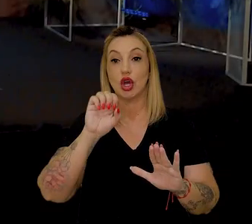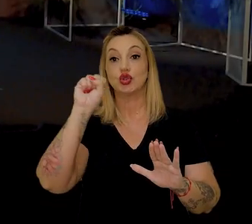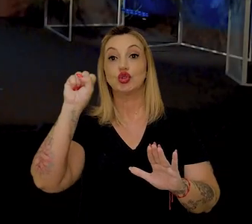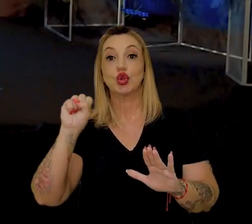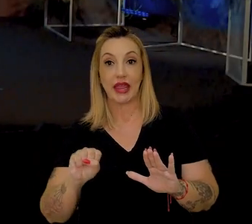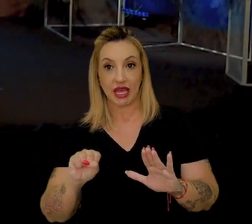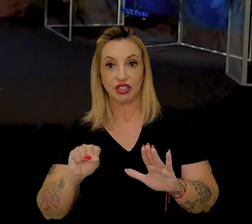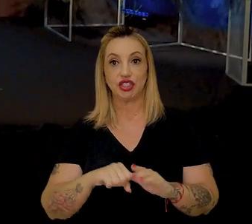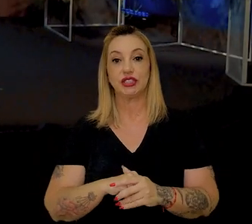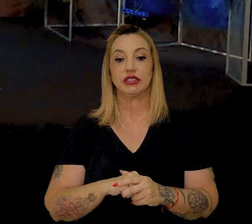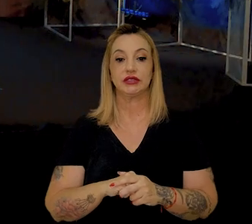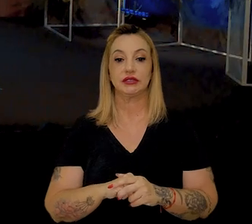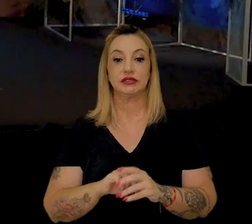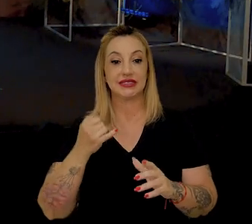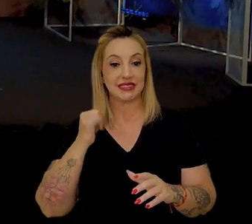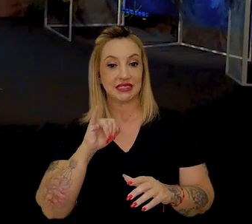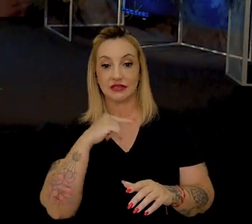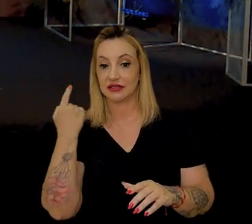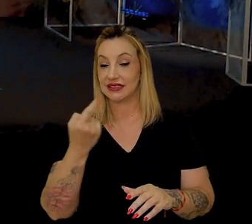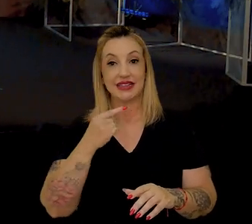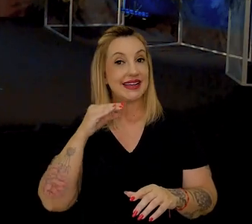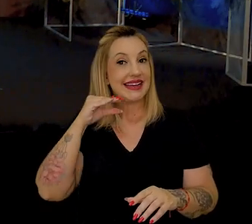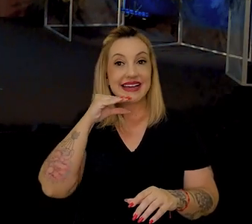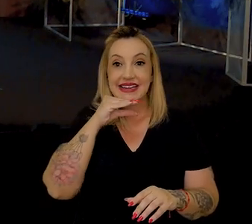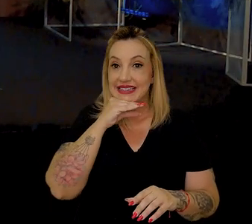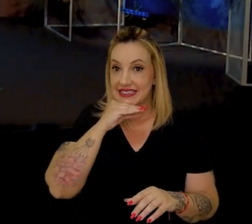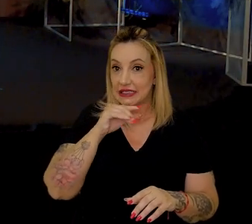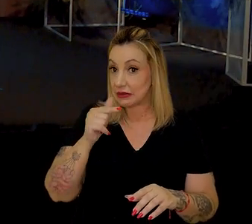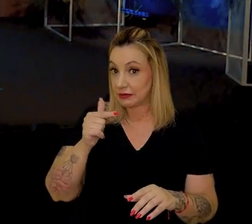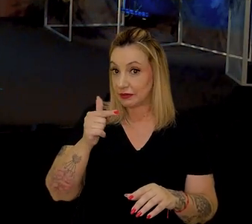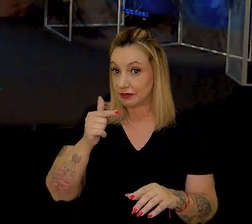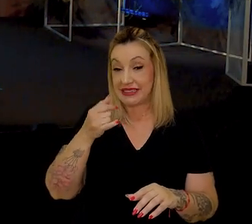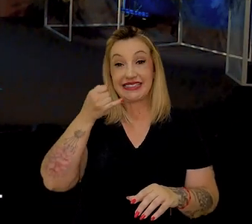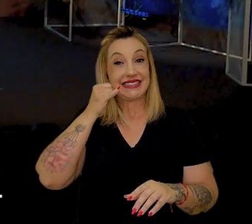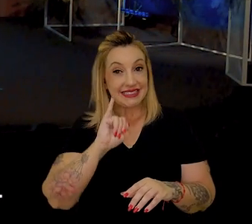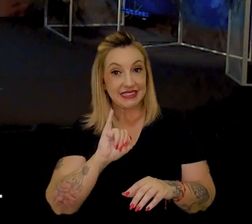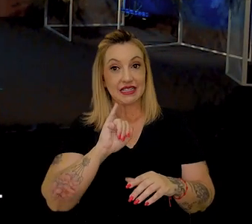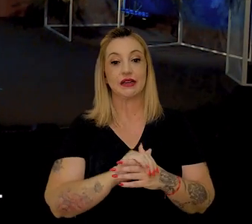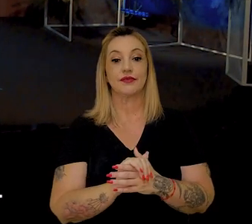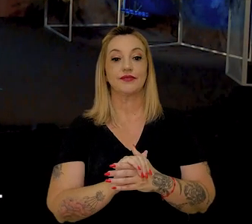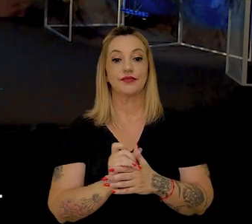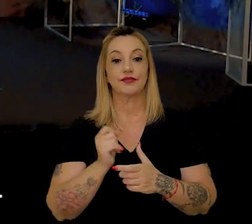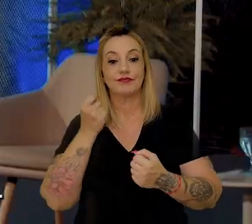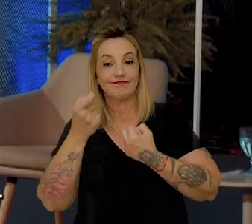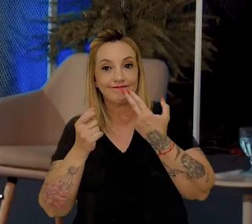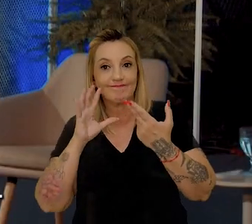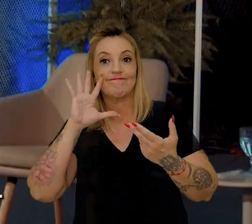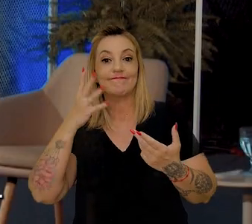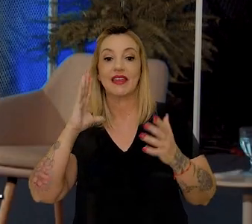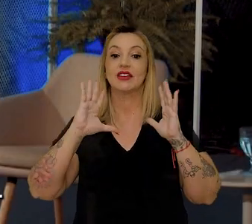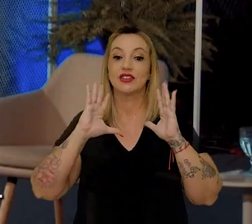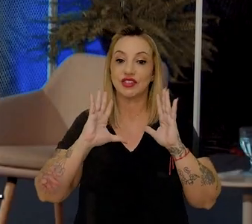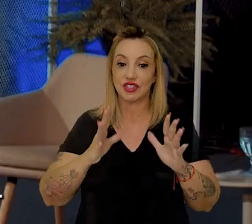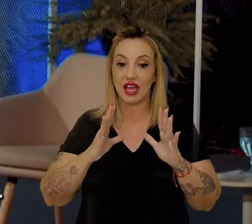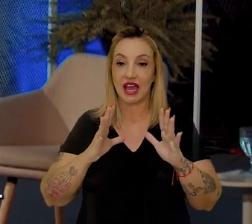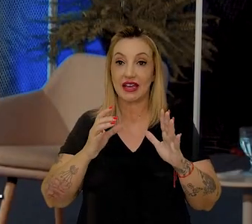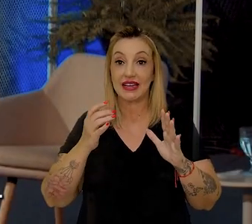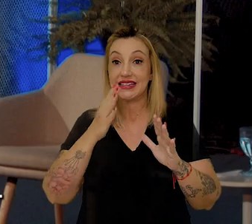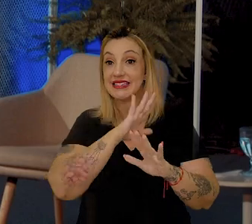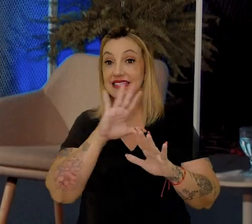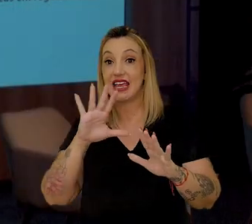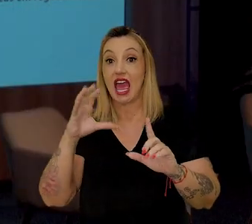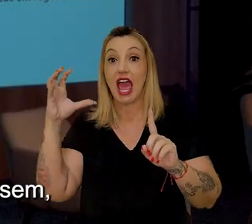eh mesmo se nós não tivéssemos o o aquecimento alguns eventos já aconteceriam mesmo sem a